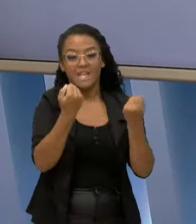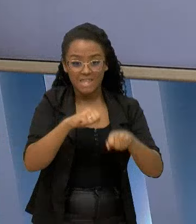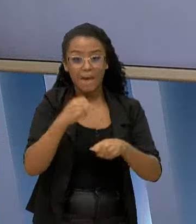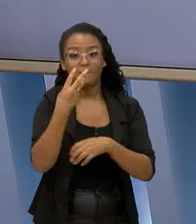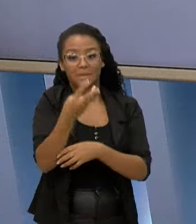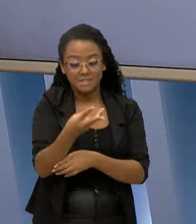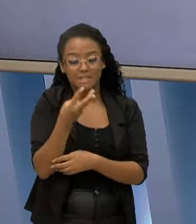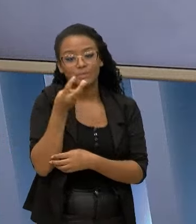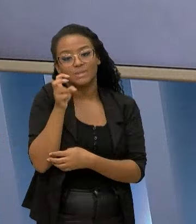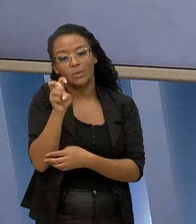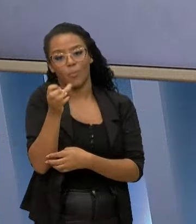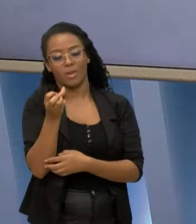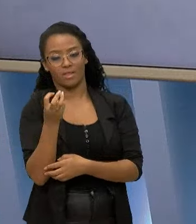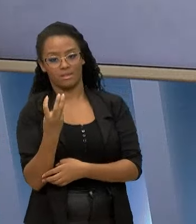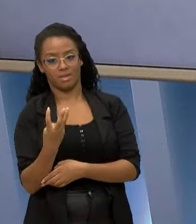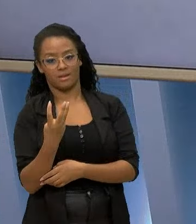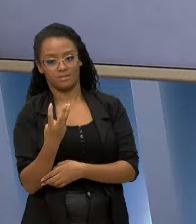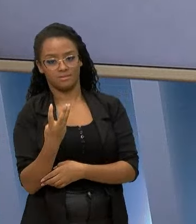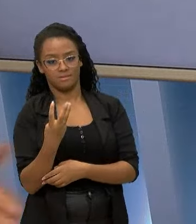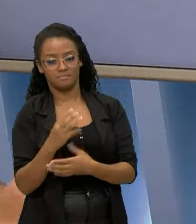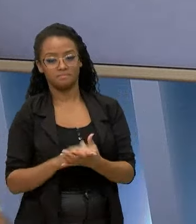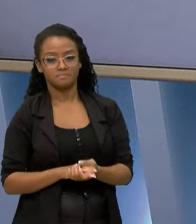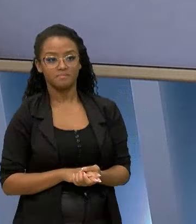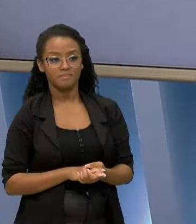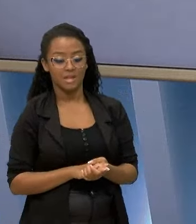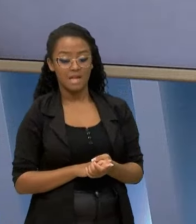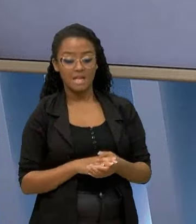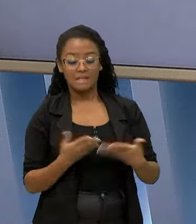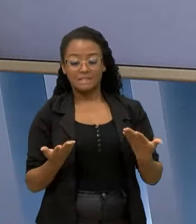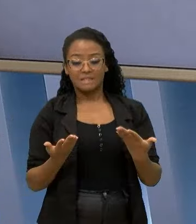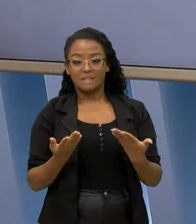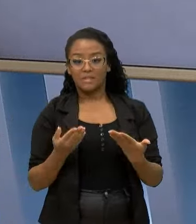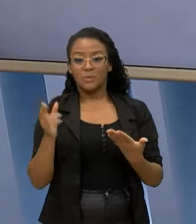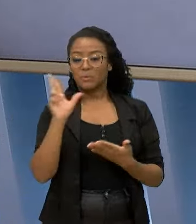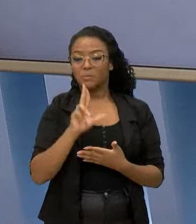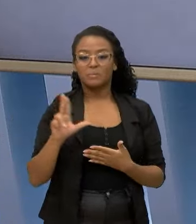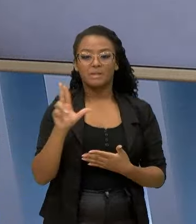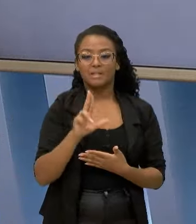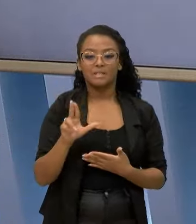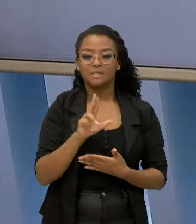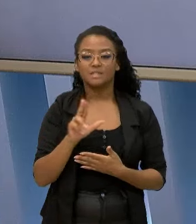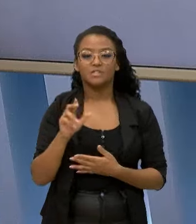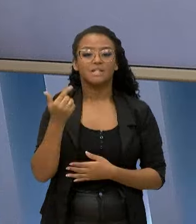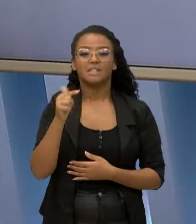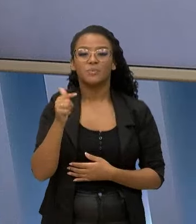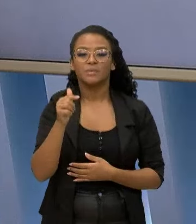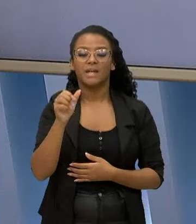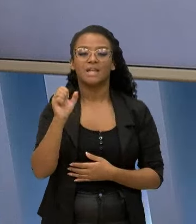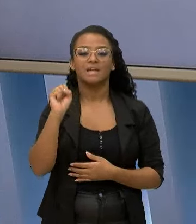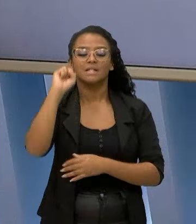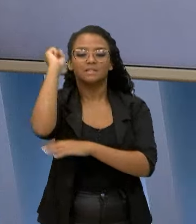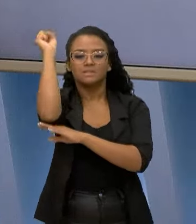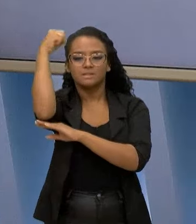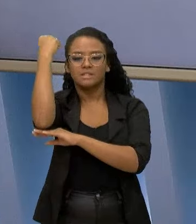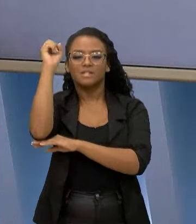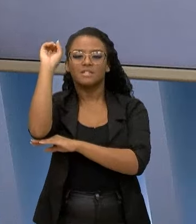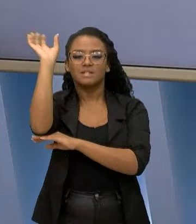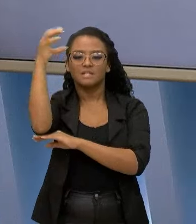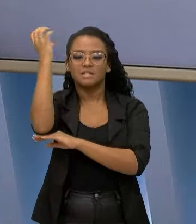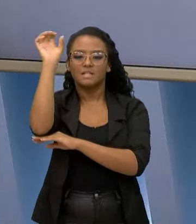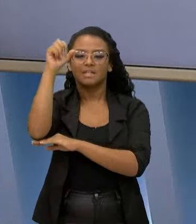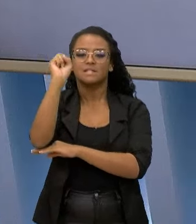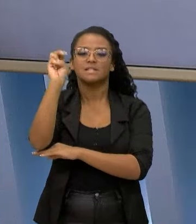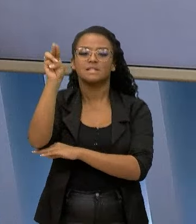Saúde. Agora, um dos maiores absurdos é o Berlândia não ter SAMU. A região inteira tem SAMU, Araguari tem SAMU, Prata tem